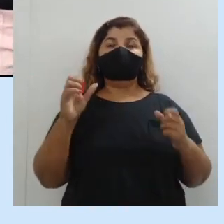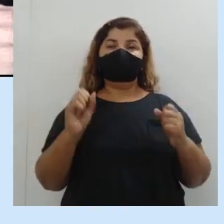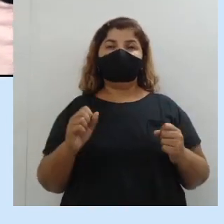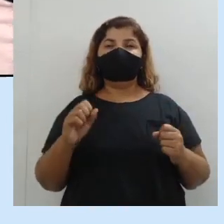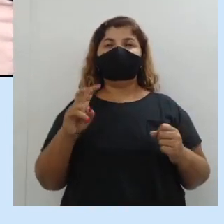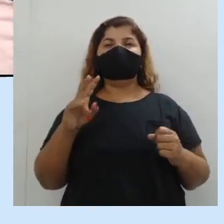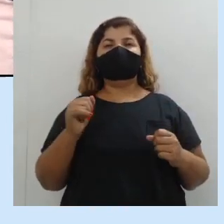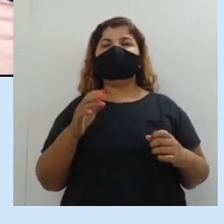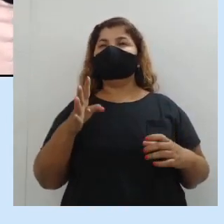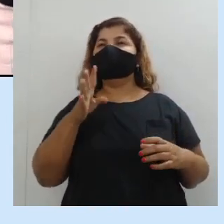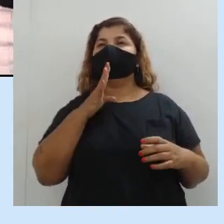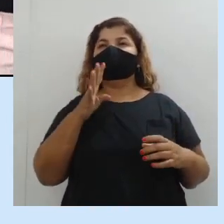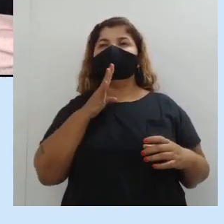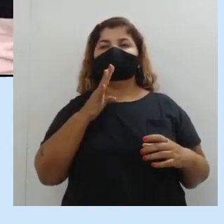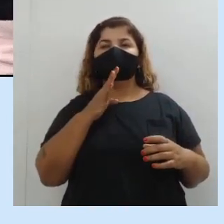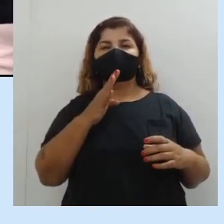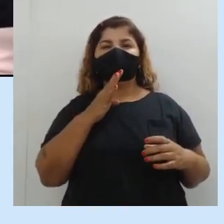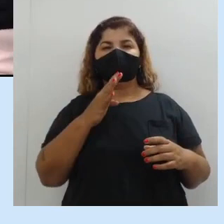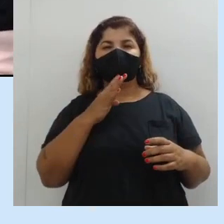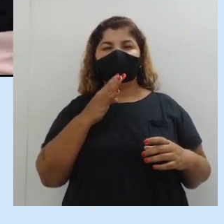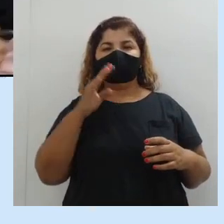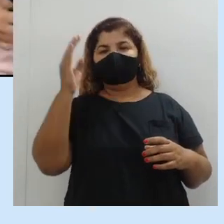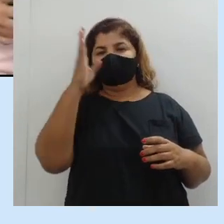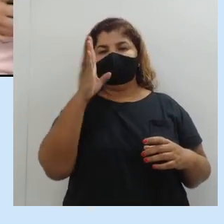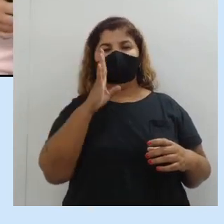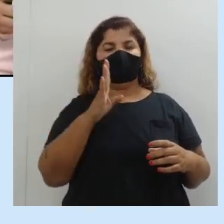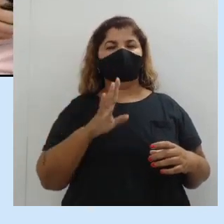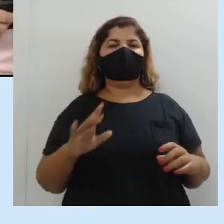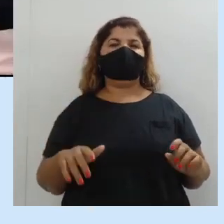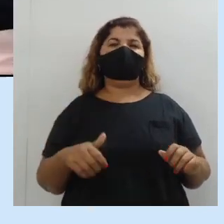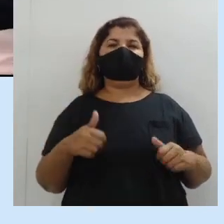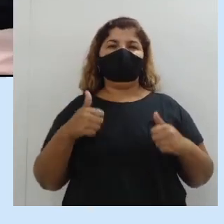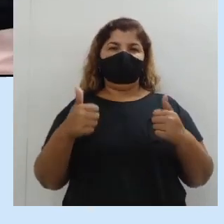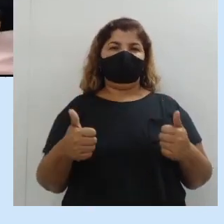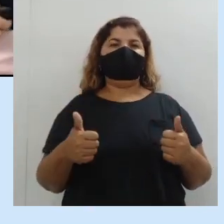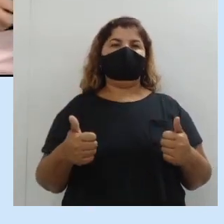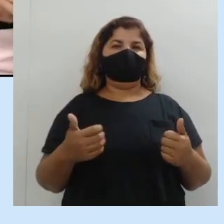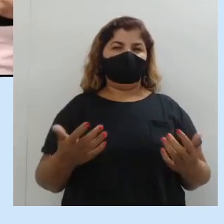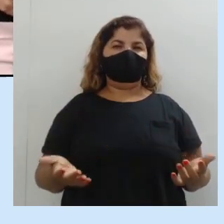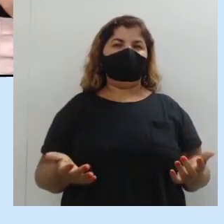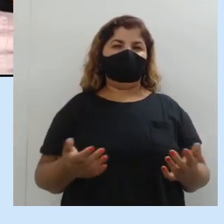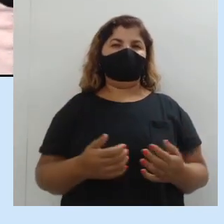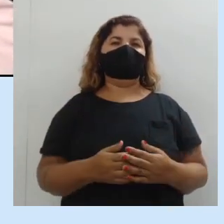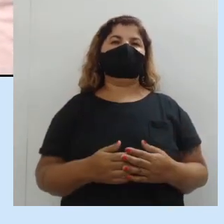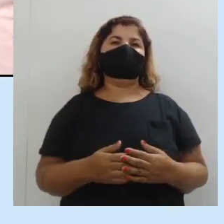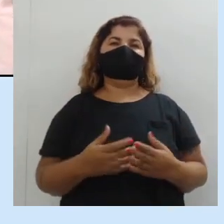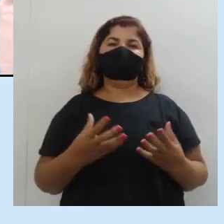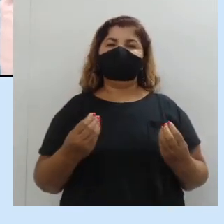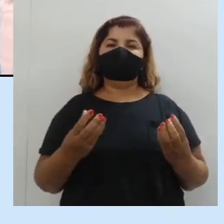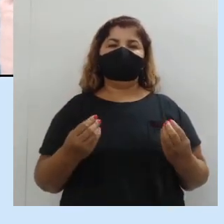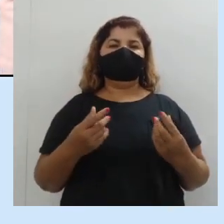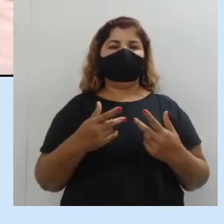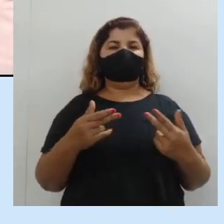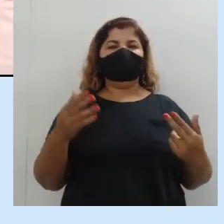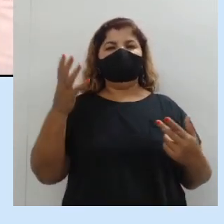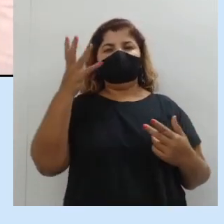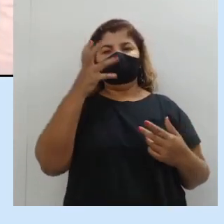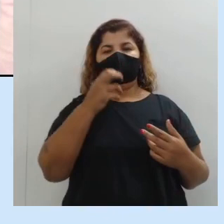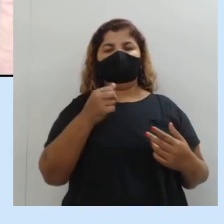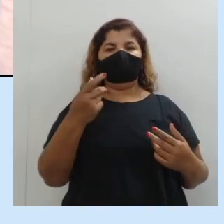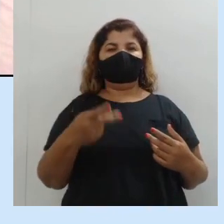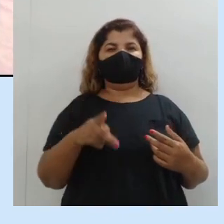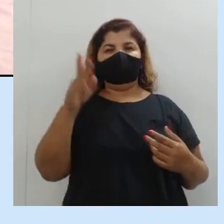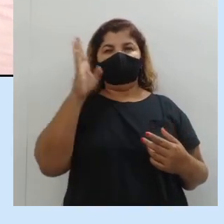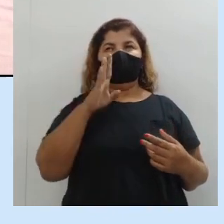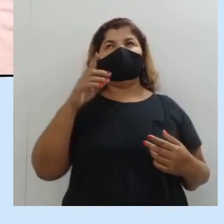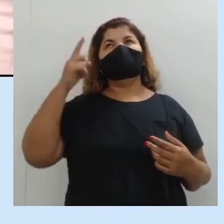a minha de princípio ao fim." Eu estava até conversando isso essa semana. Tanta coisa bonita que nós temos e